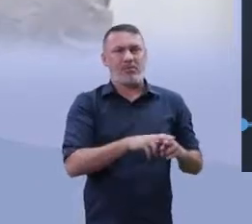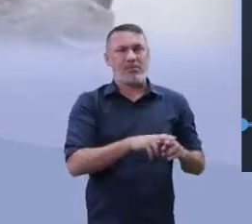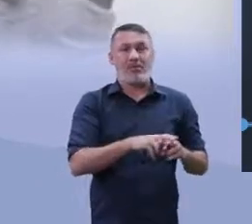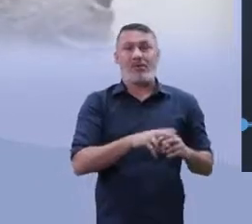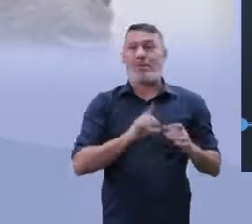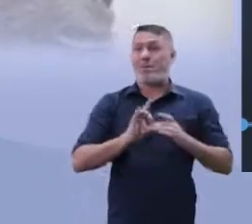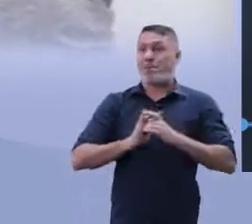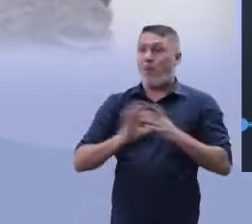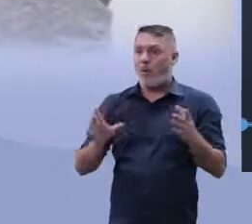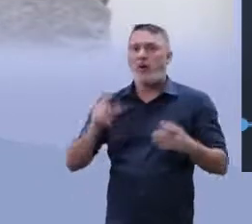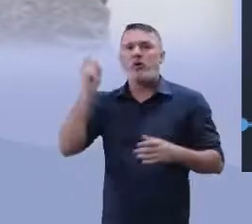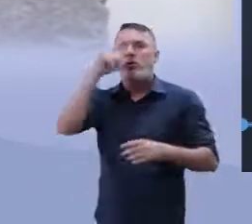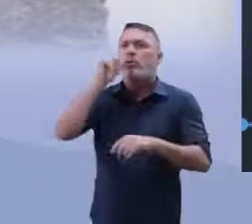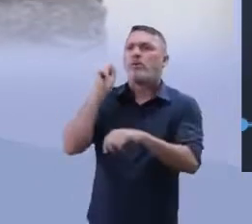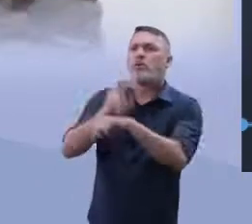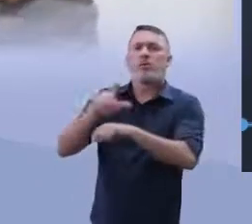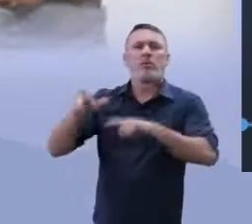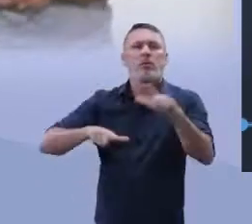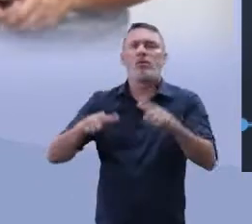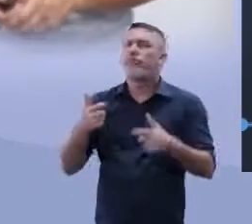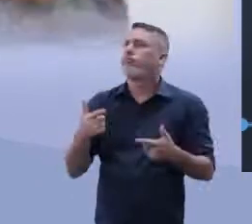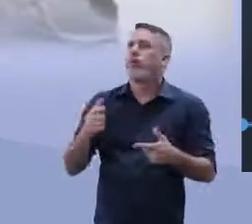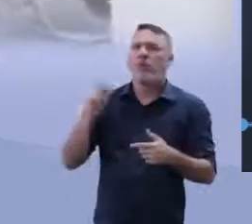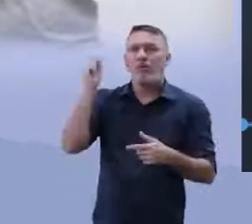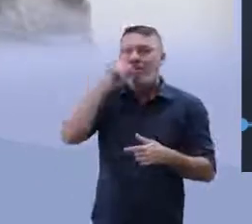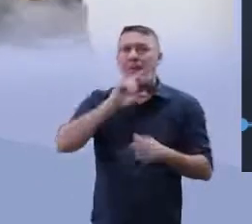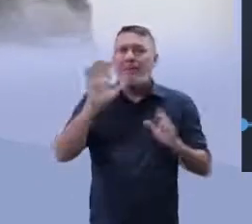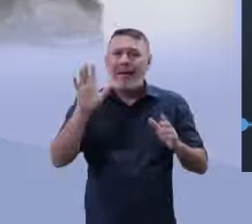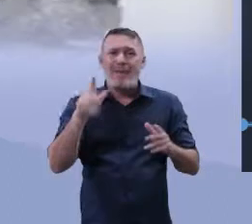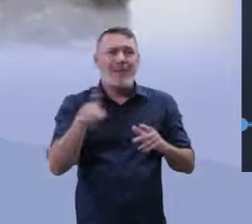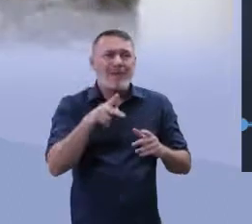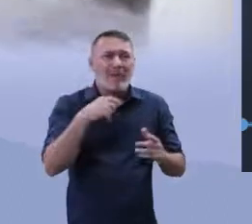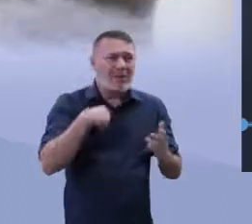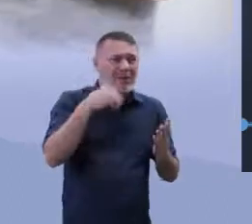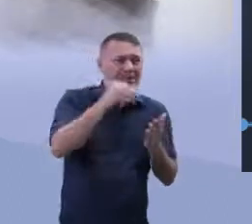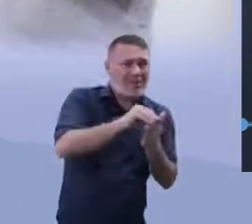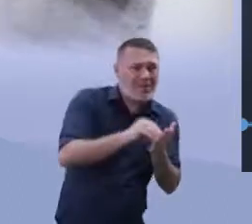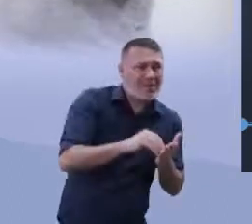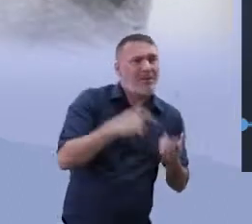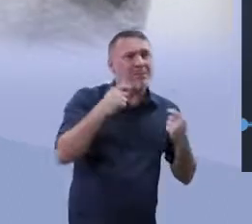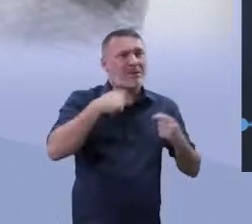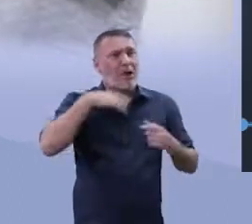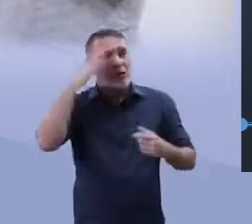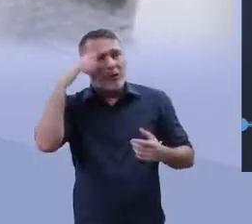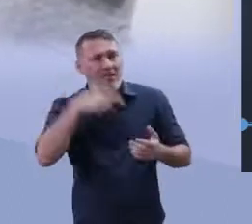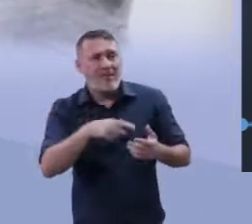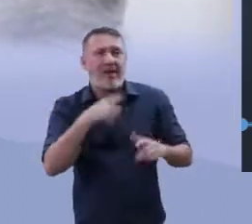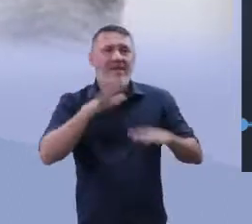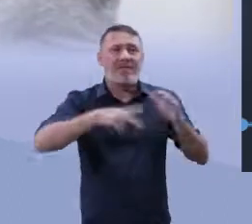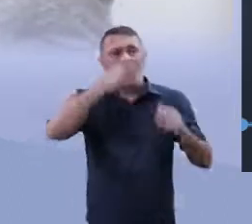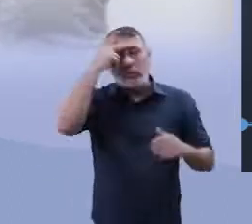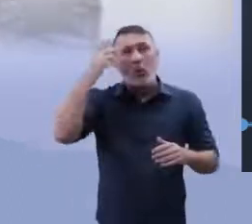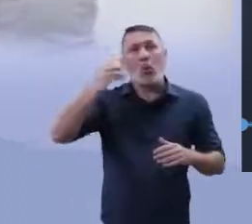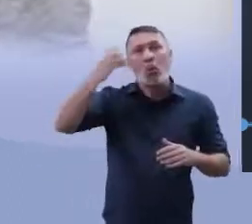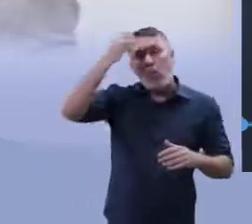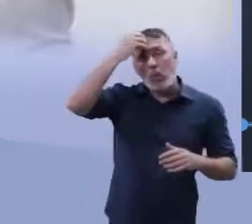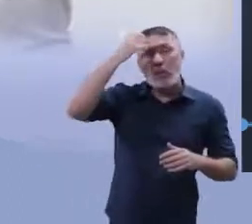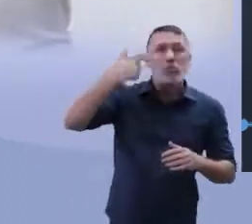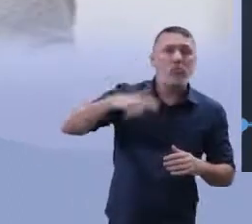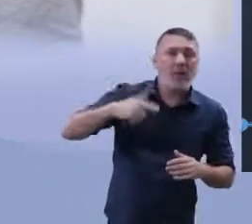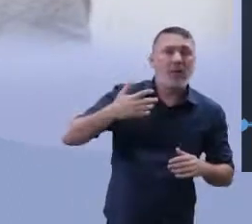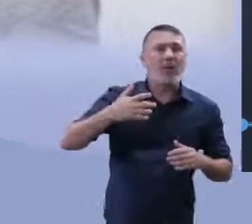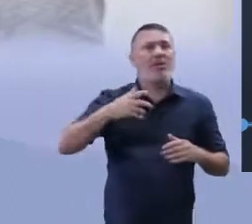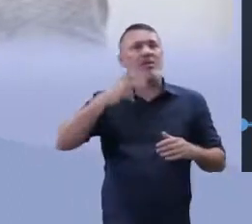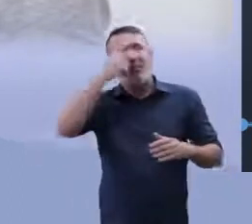ela tem dificuldade no ingresso no mercado de trabalho. Mas professor, se eu colocar isso, eu preciso resolver que tem pessoas que não fizeram nada,